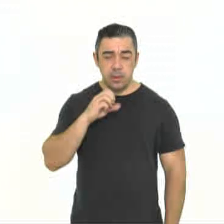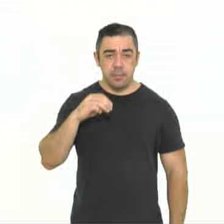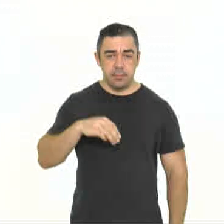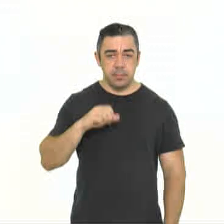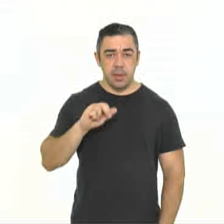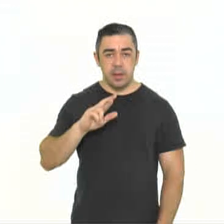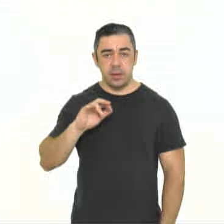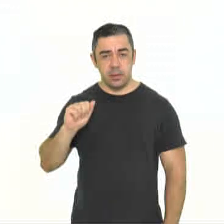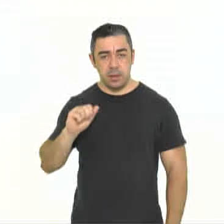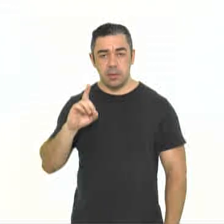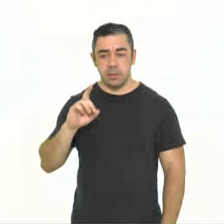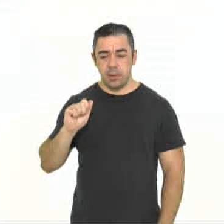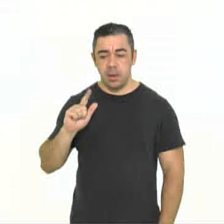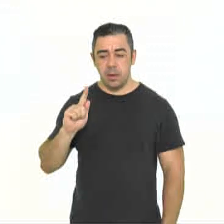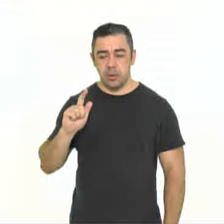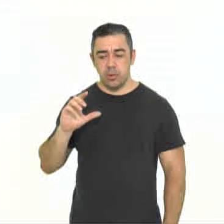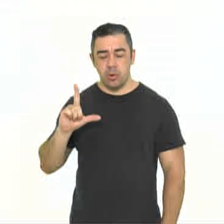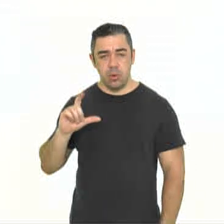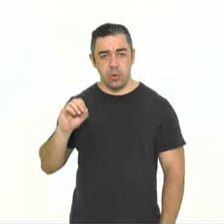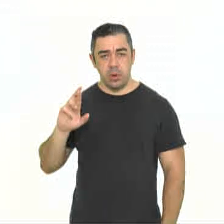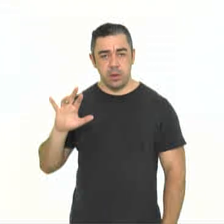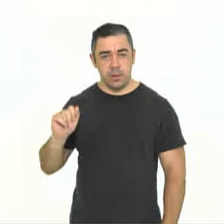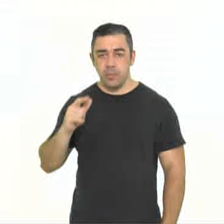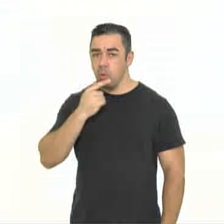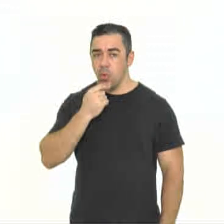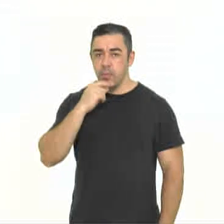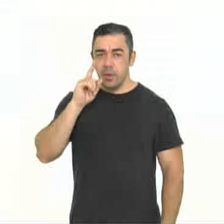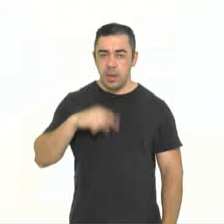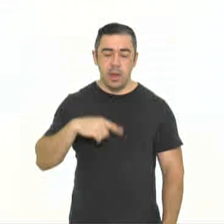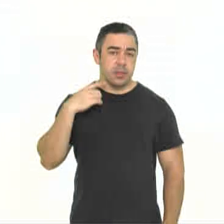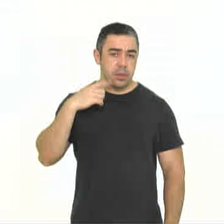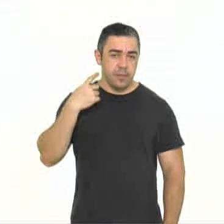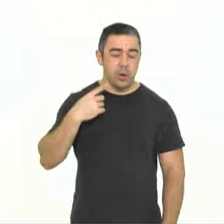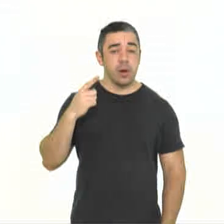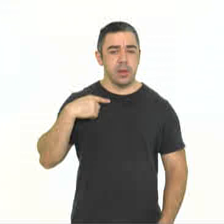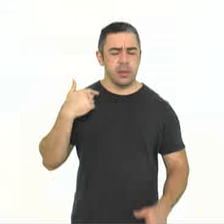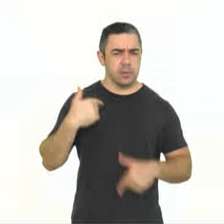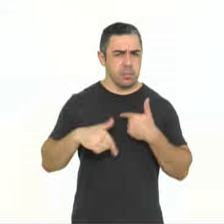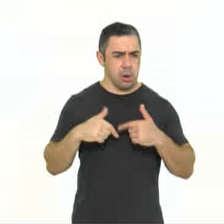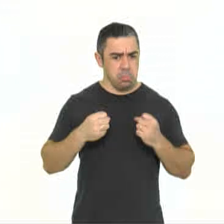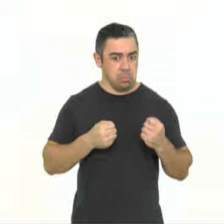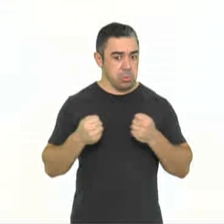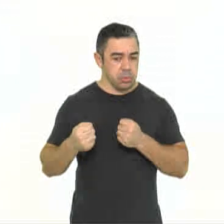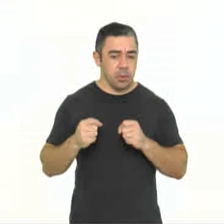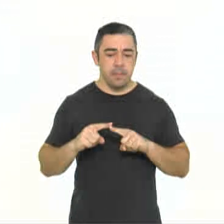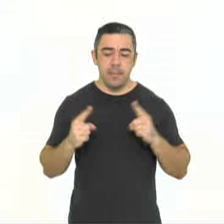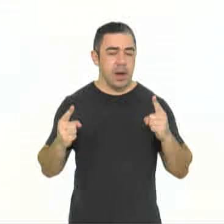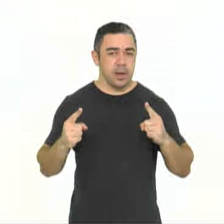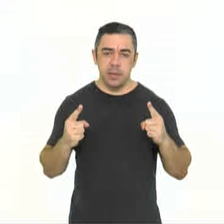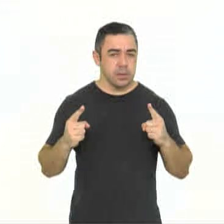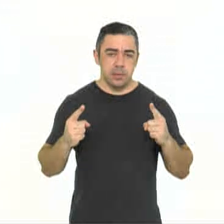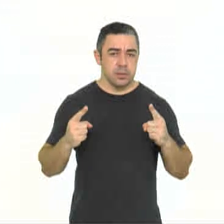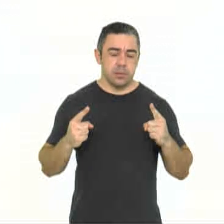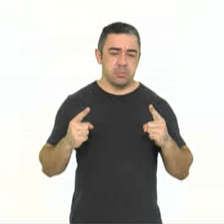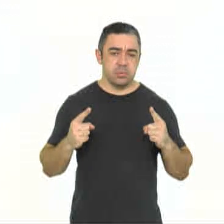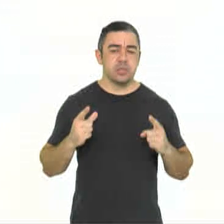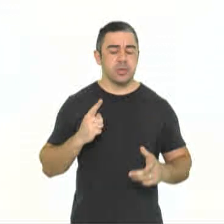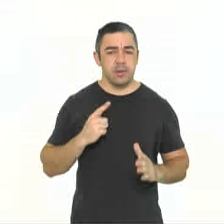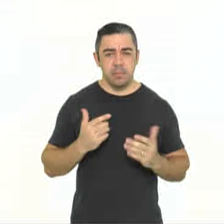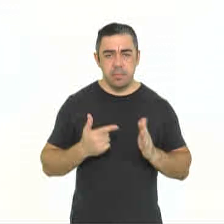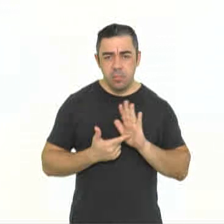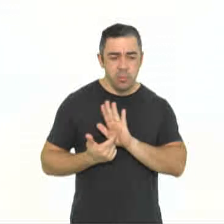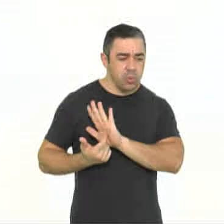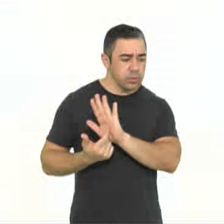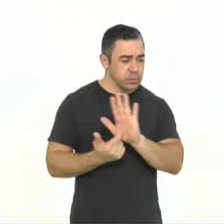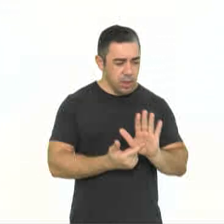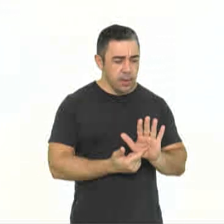se chamava a filha do barão, era desembargador, homem relacionado e poderoso, mas não se pejava em mostrar diante de